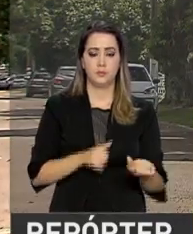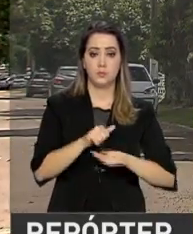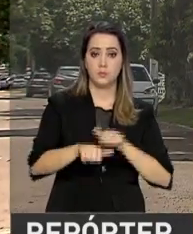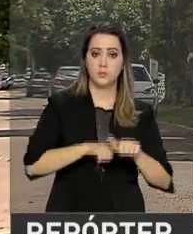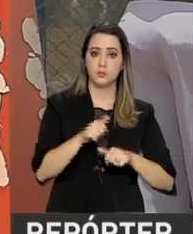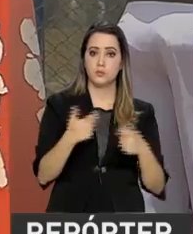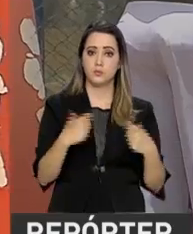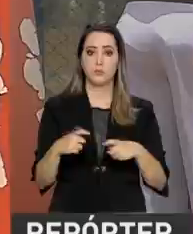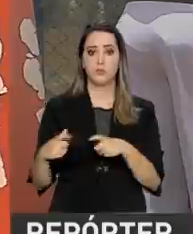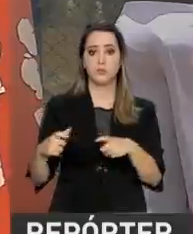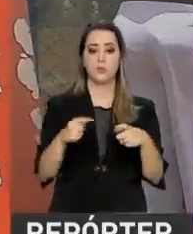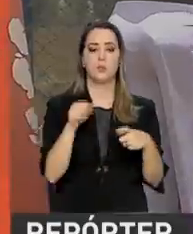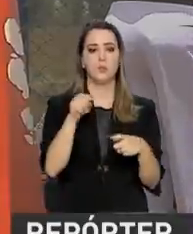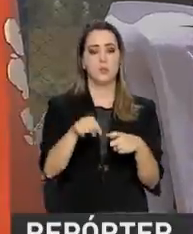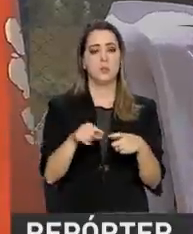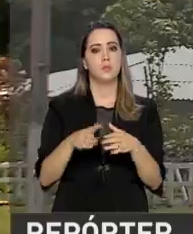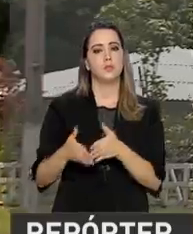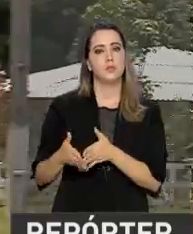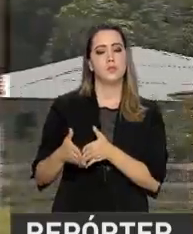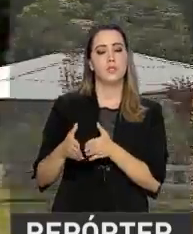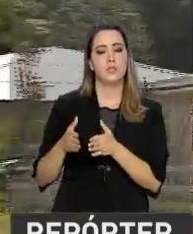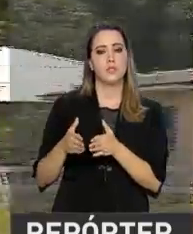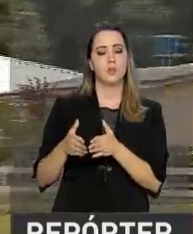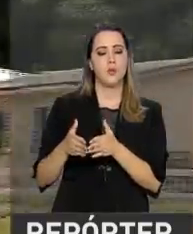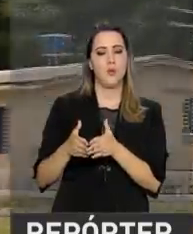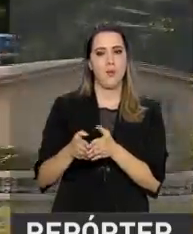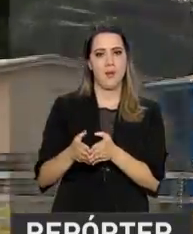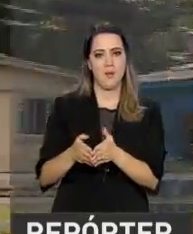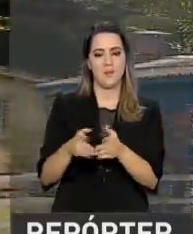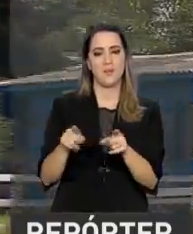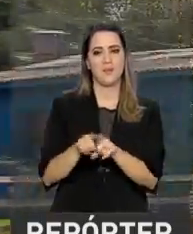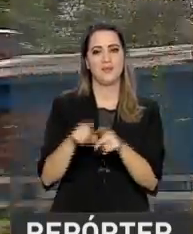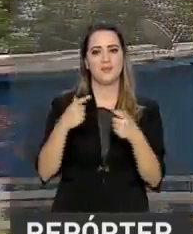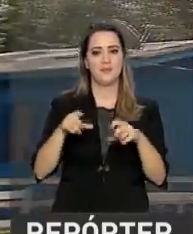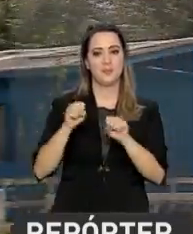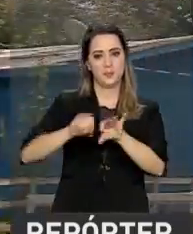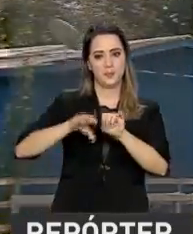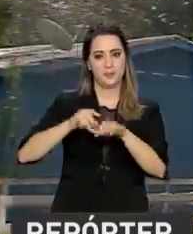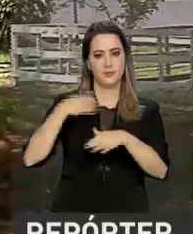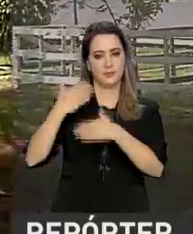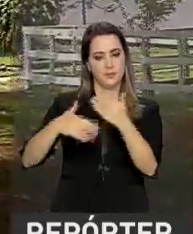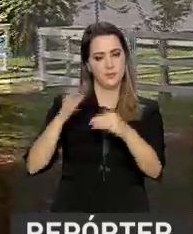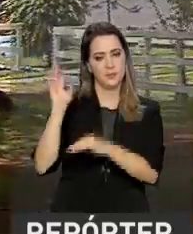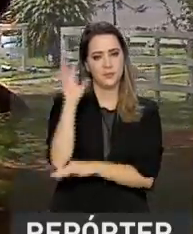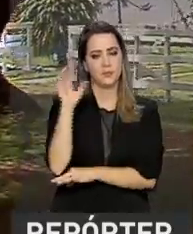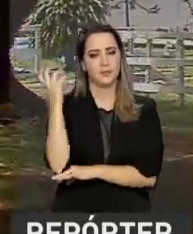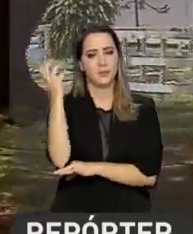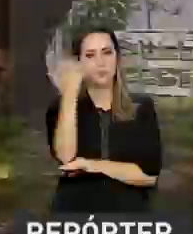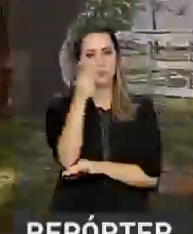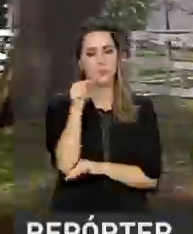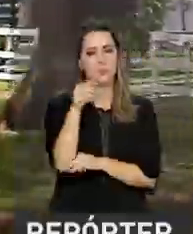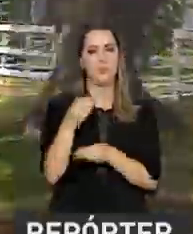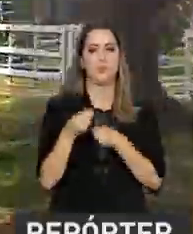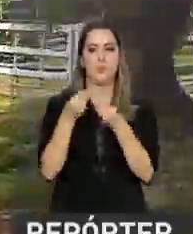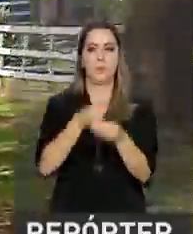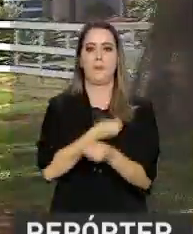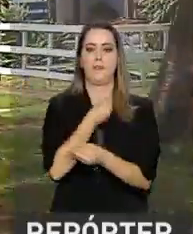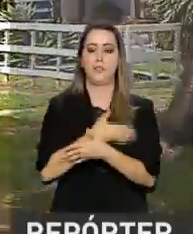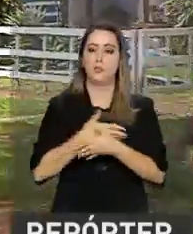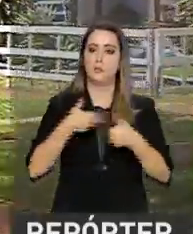Transformar essa Vila Militar da Marinha em um espaço educativo e sustentável que promove qualidade de vida e